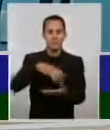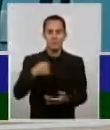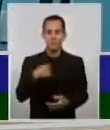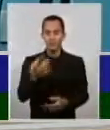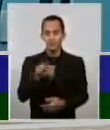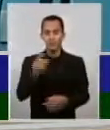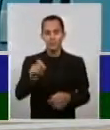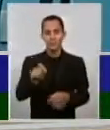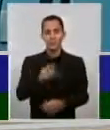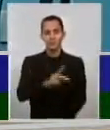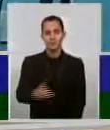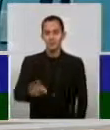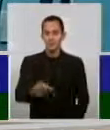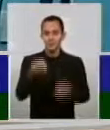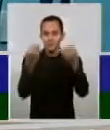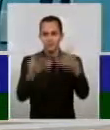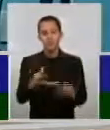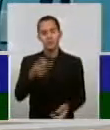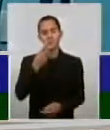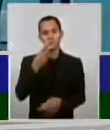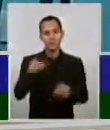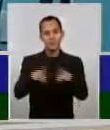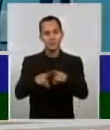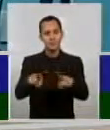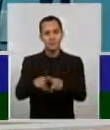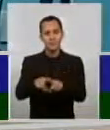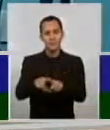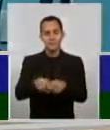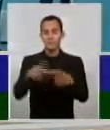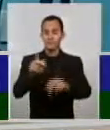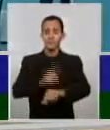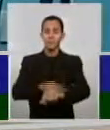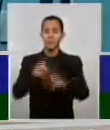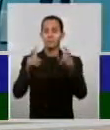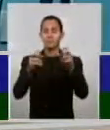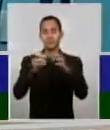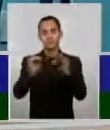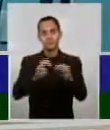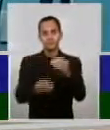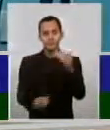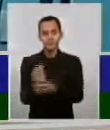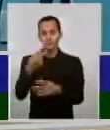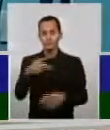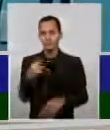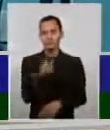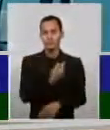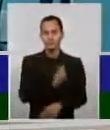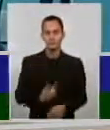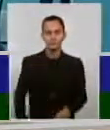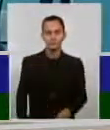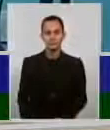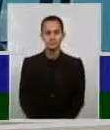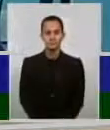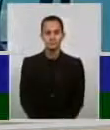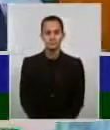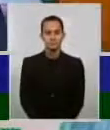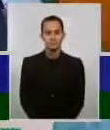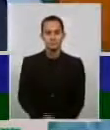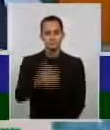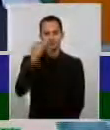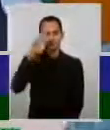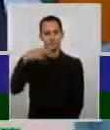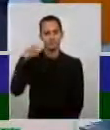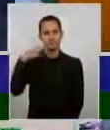aqui, senhor presidente, deixar meu registro nesse momento a esse projeto que nasceu no nosso governo. Muito obrigado.